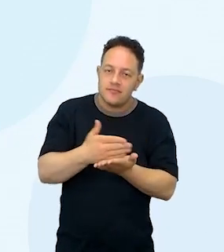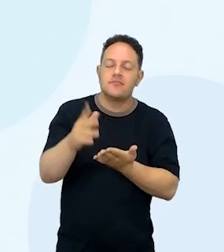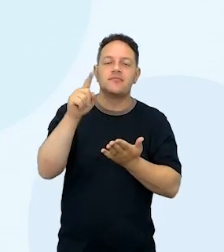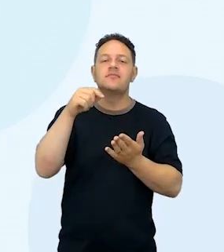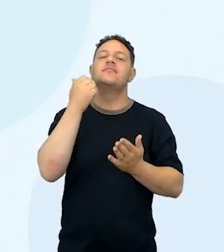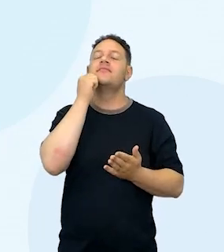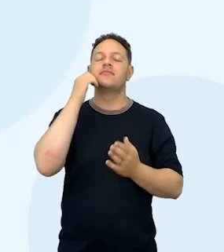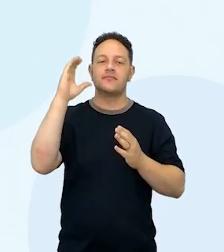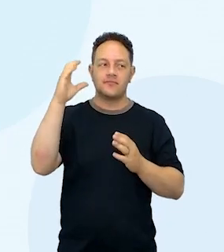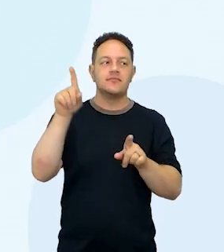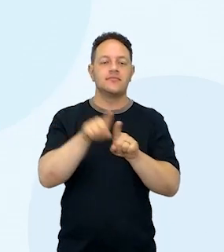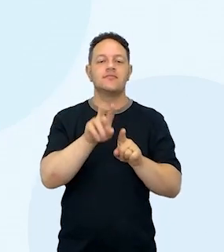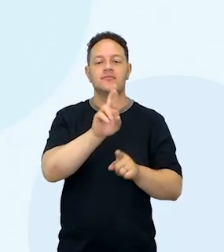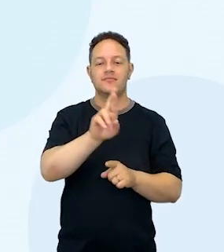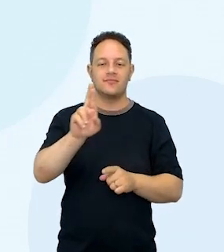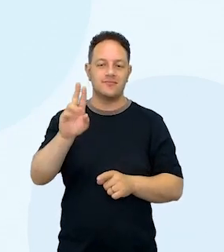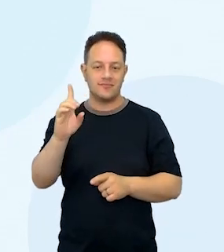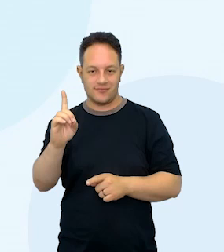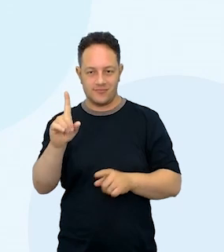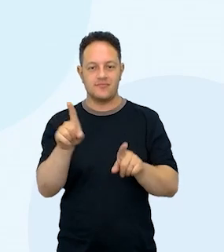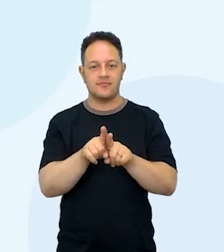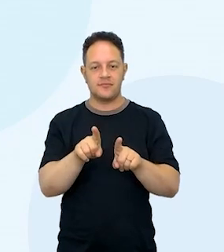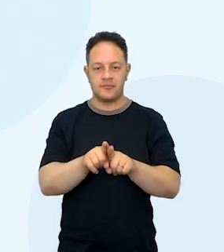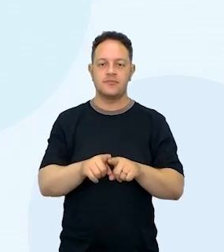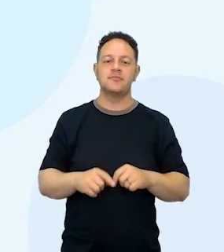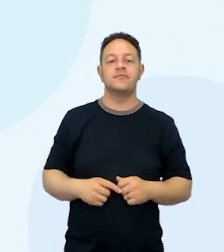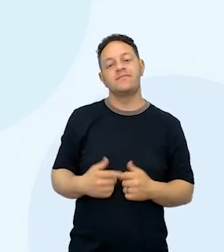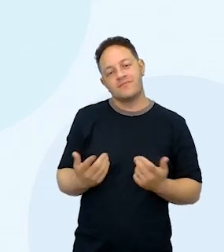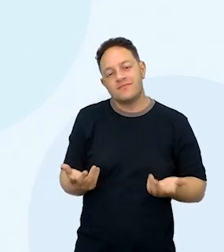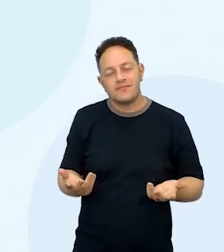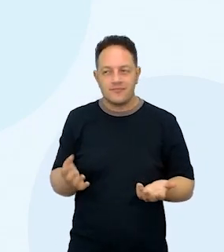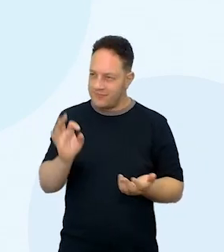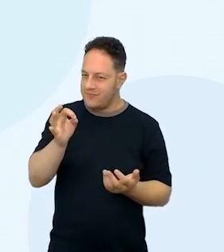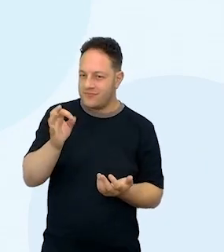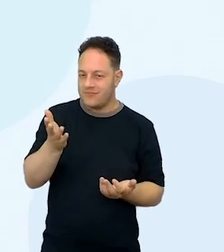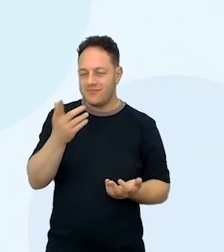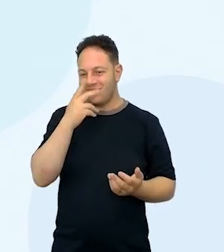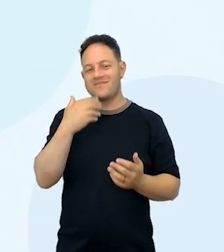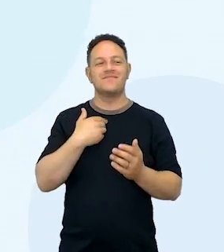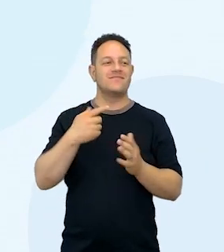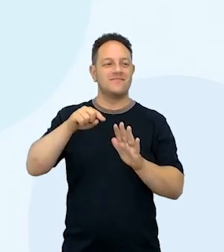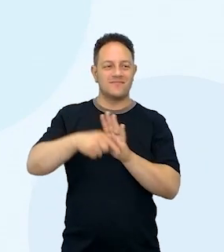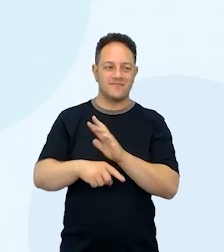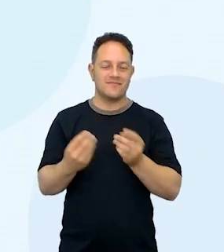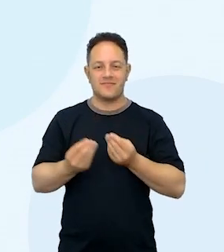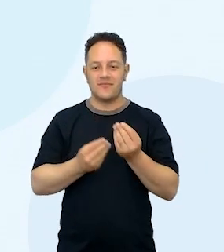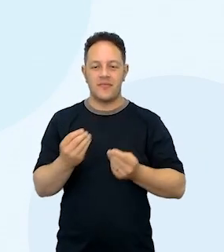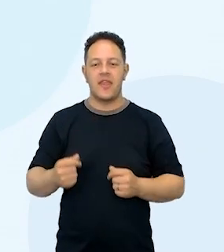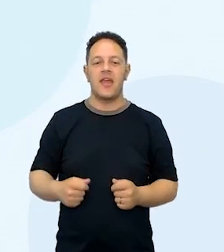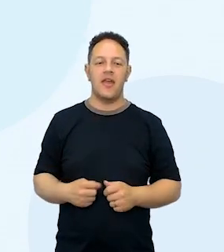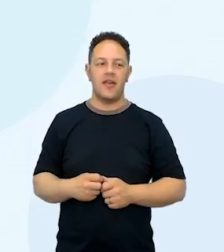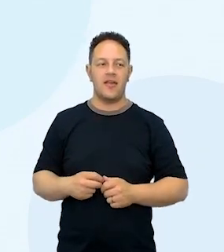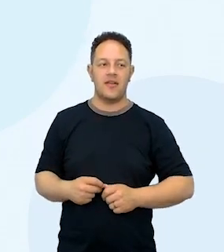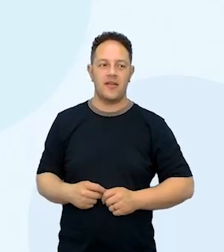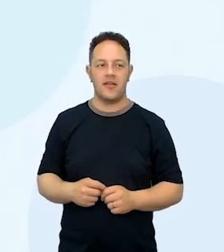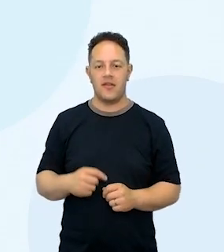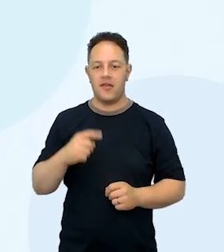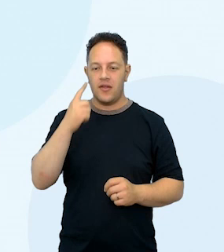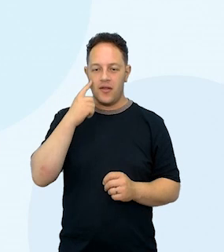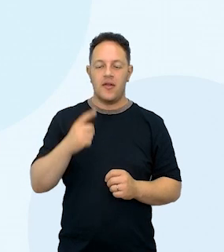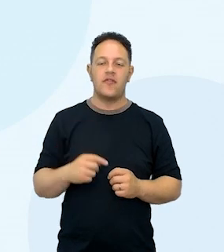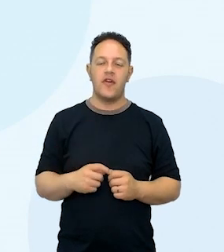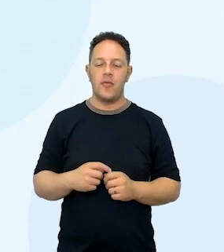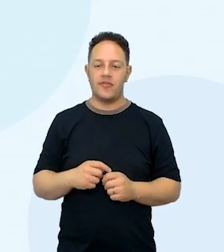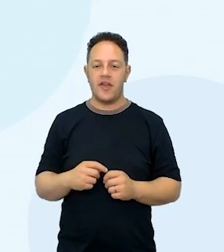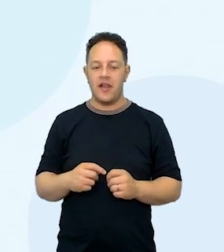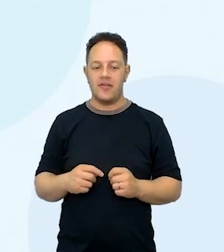científica e RRD. E é isso, né, Mariana? Eu não quero me alongar muito aqui, porque a Mariana tem muita coisa para apresentar ainda. E